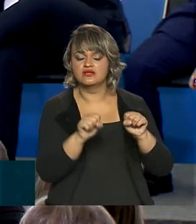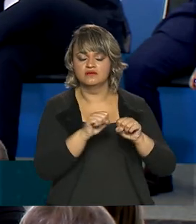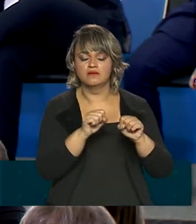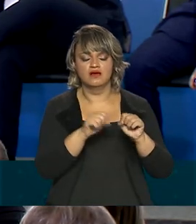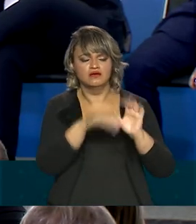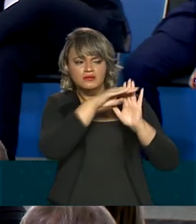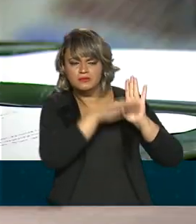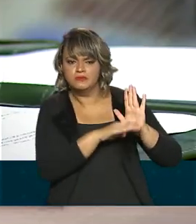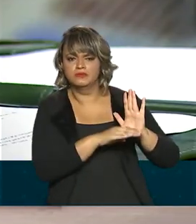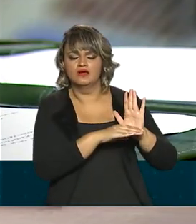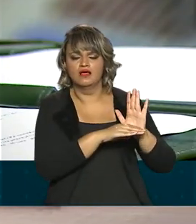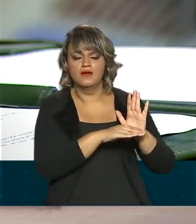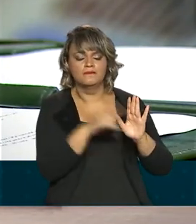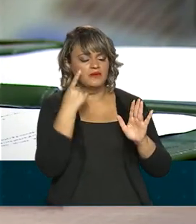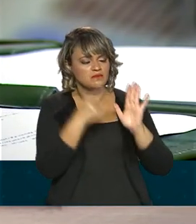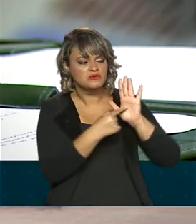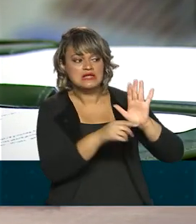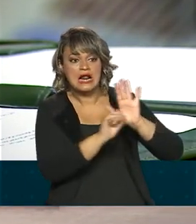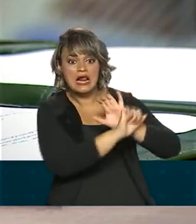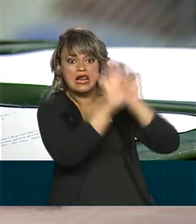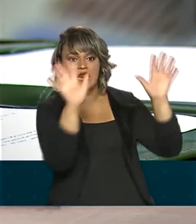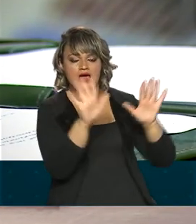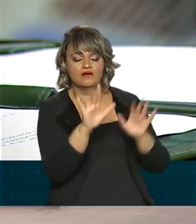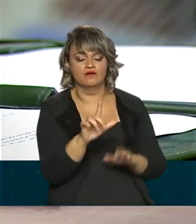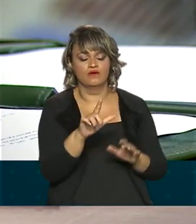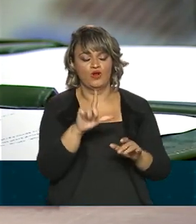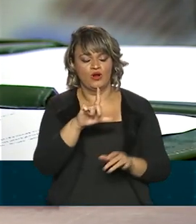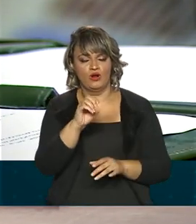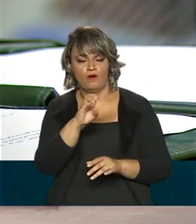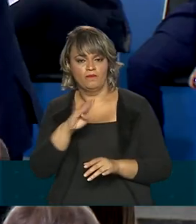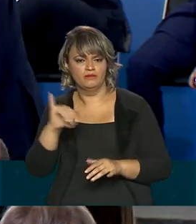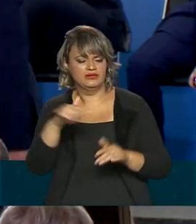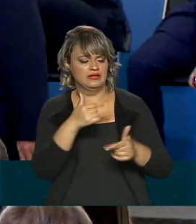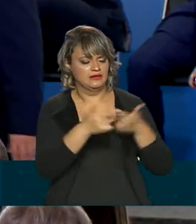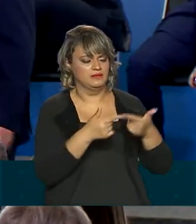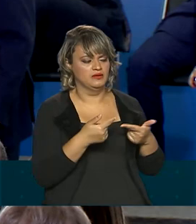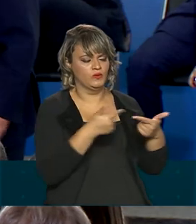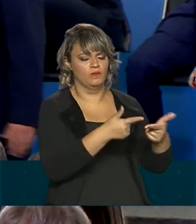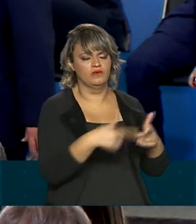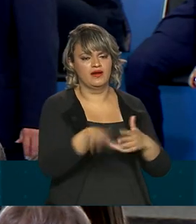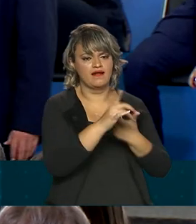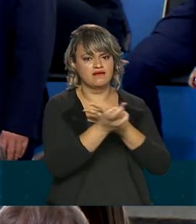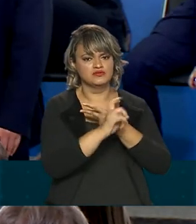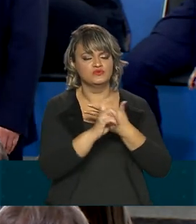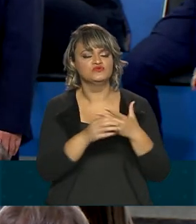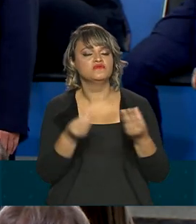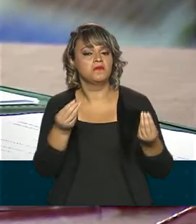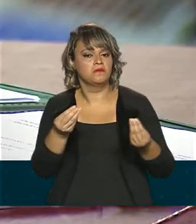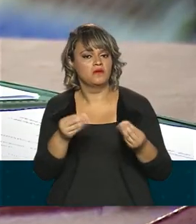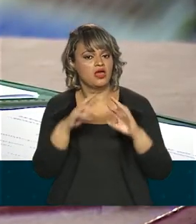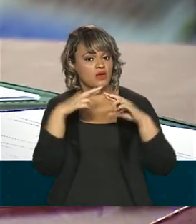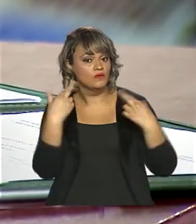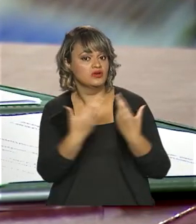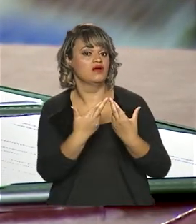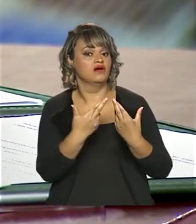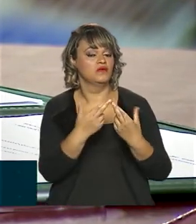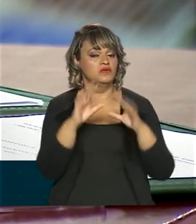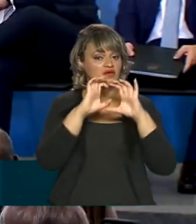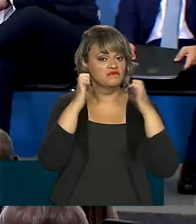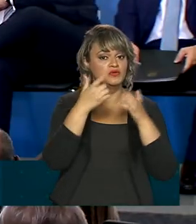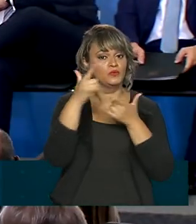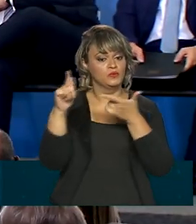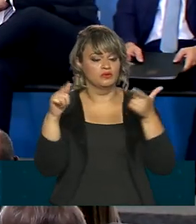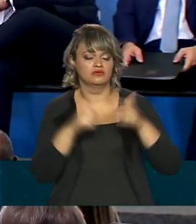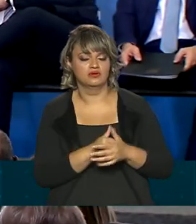de agendas para dar mais transparência a participação de agentes públicos do Poder Executivo Federal em reuniões e